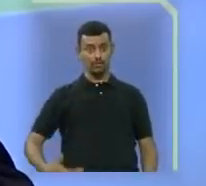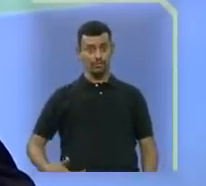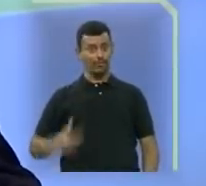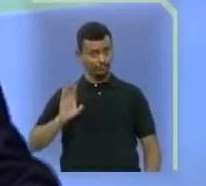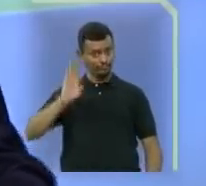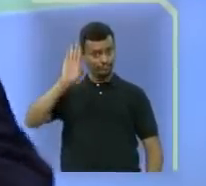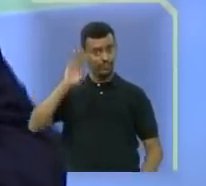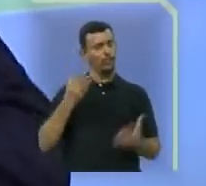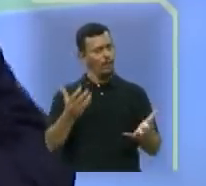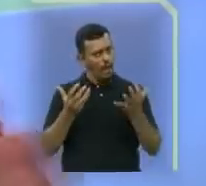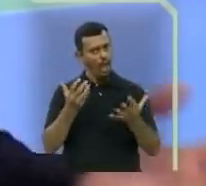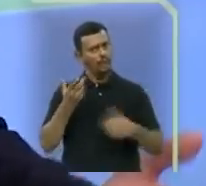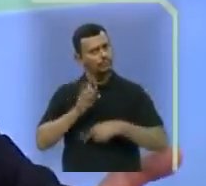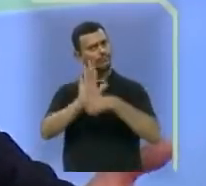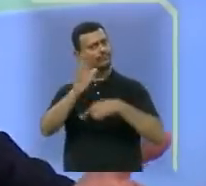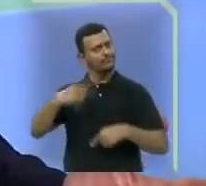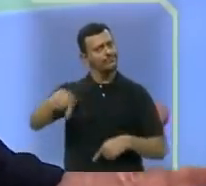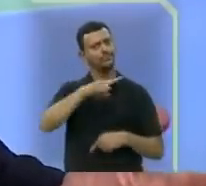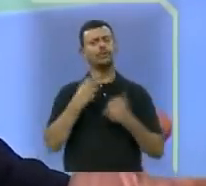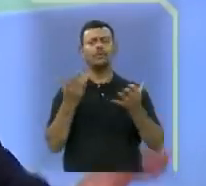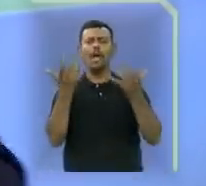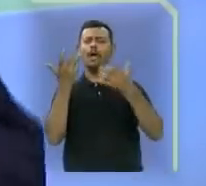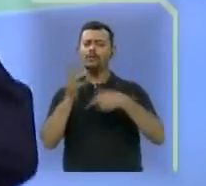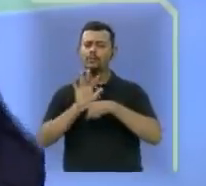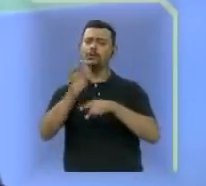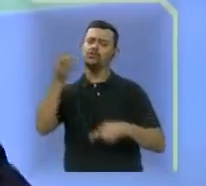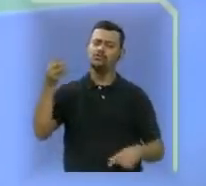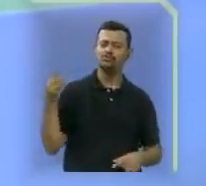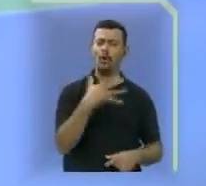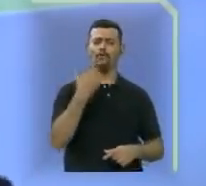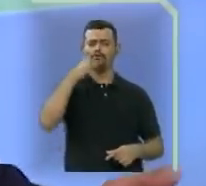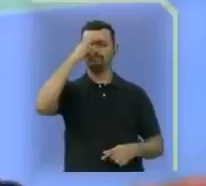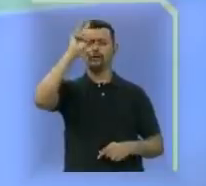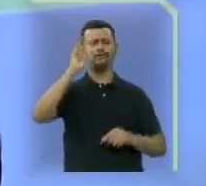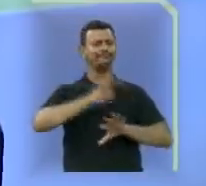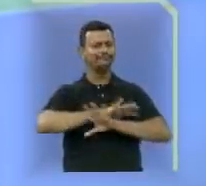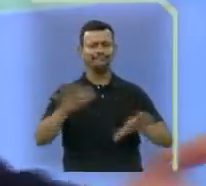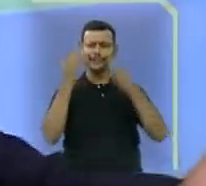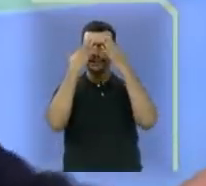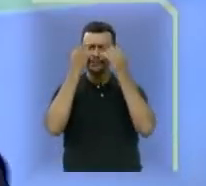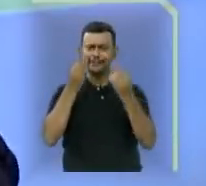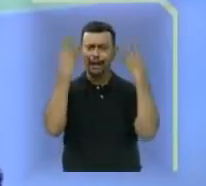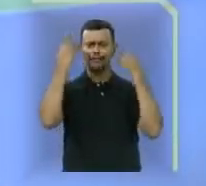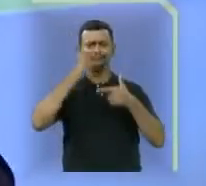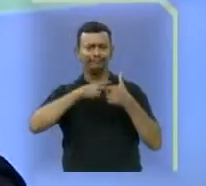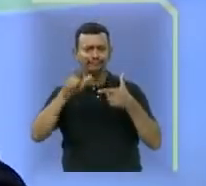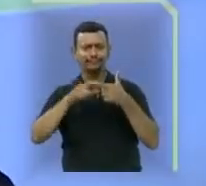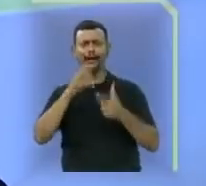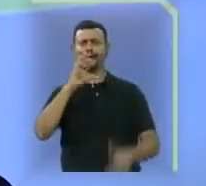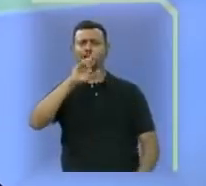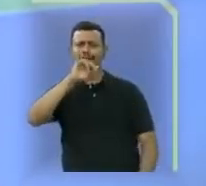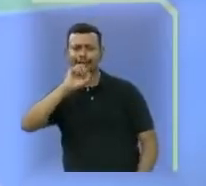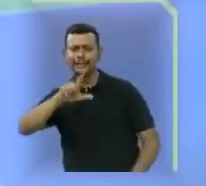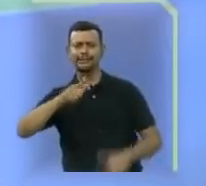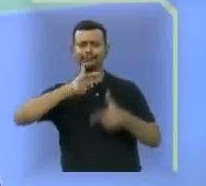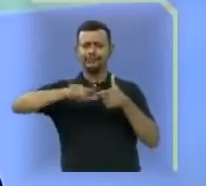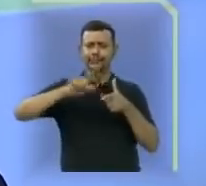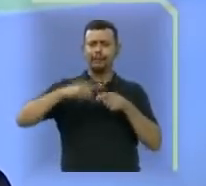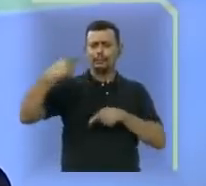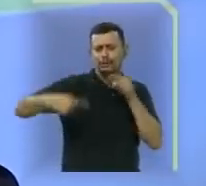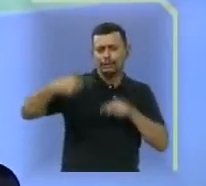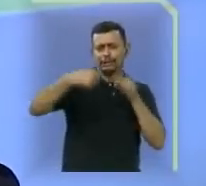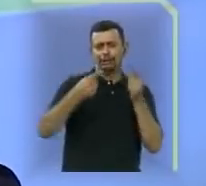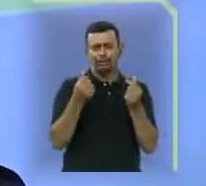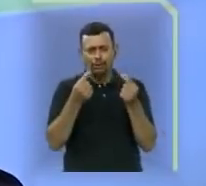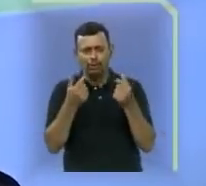como governador, escrever uma nova história a partir do ano que vem, esquecer essas crises política, crise econômica, fazer com que o Estado de São